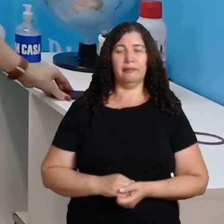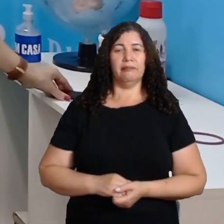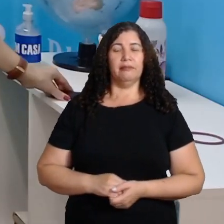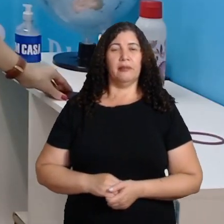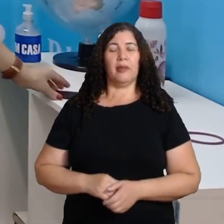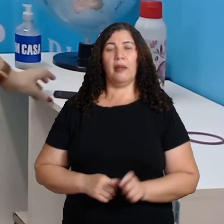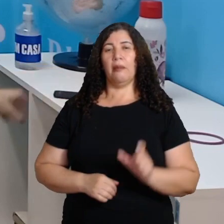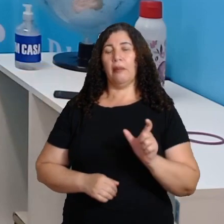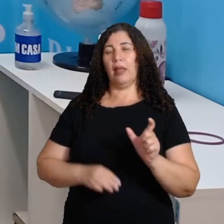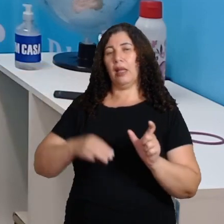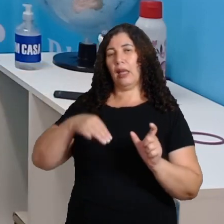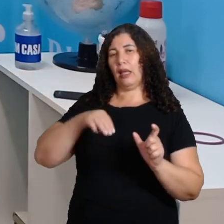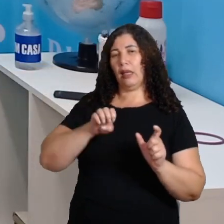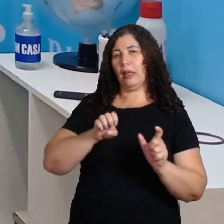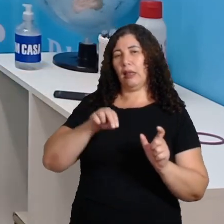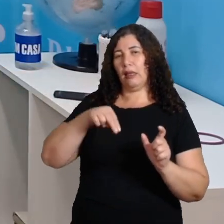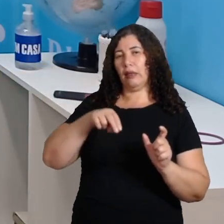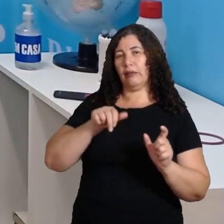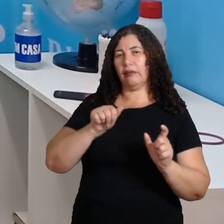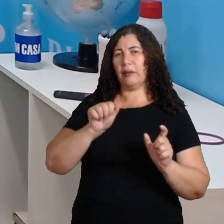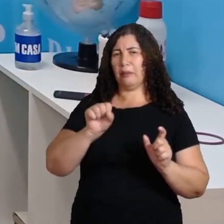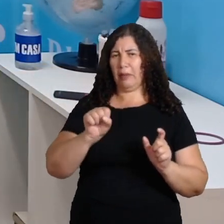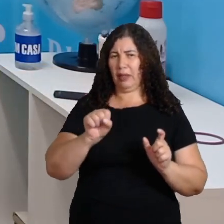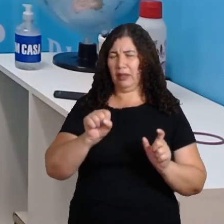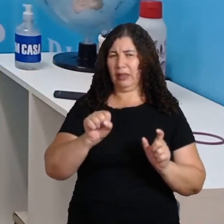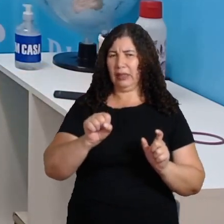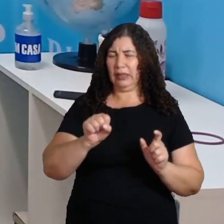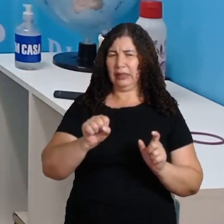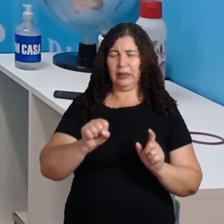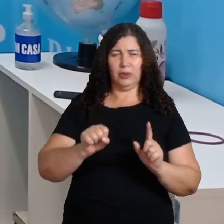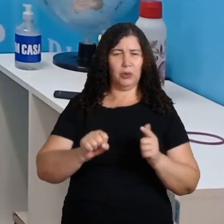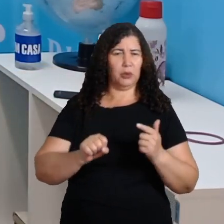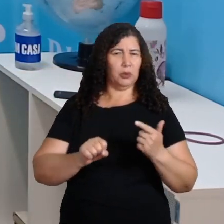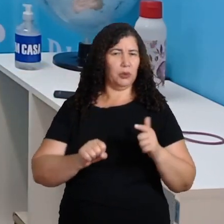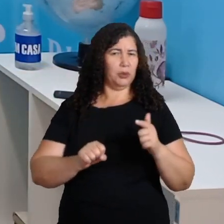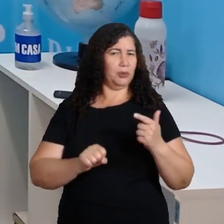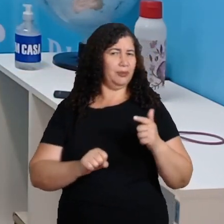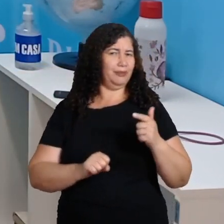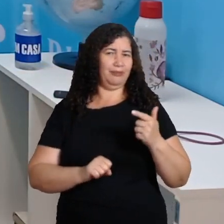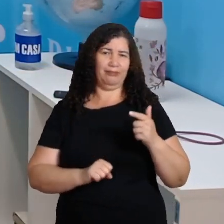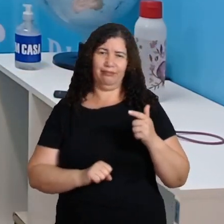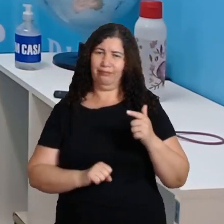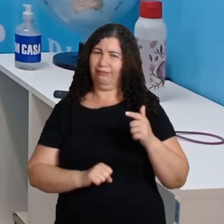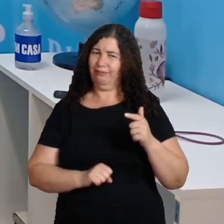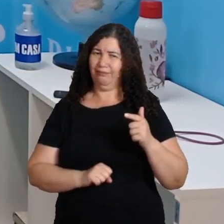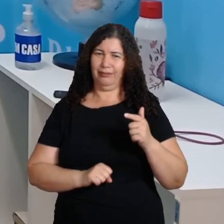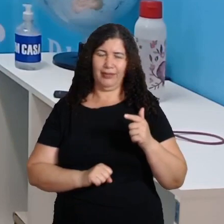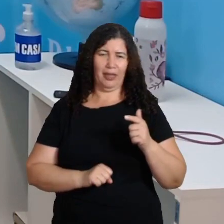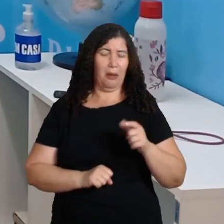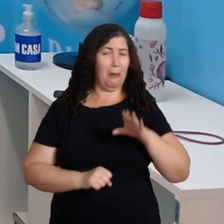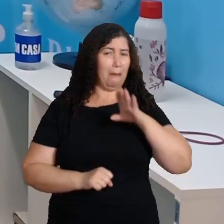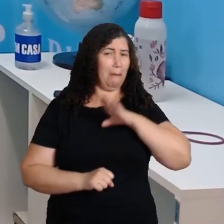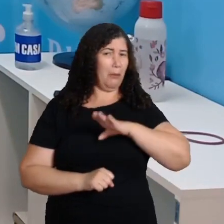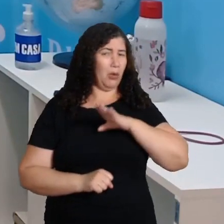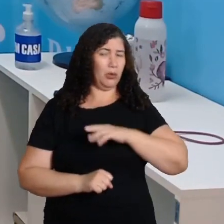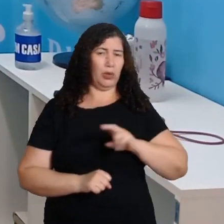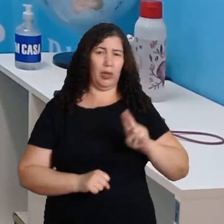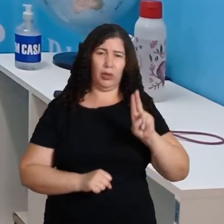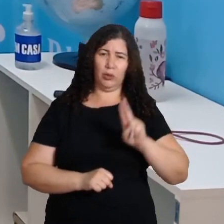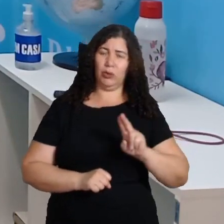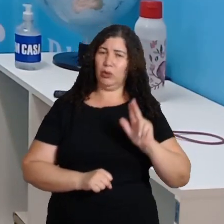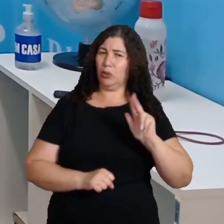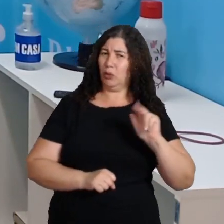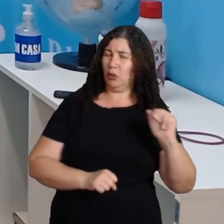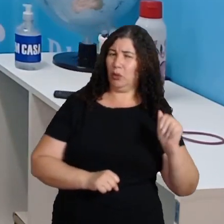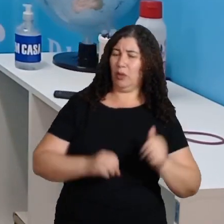a palavra menos na língua portuguesa não existe em nenhuma hipótese.